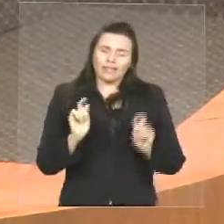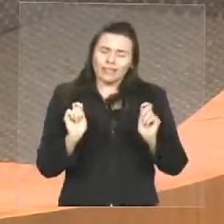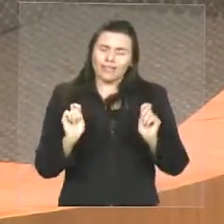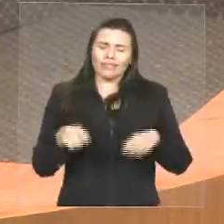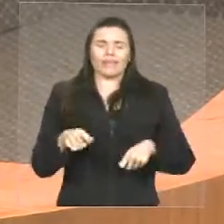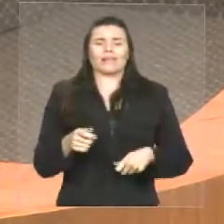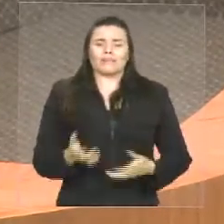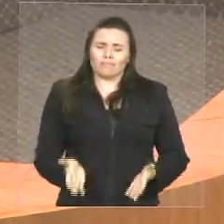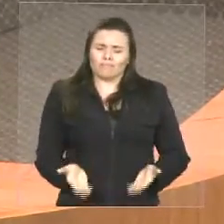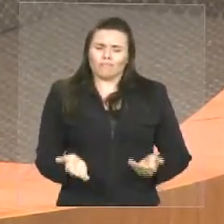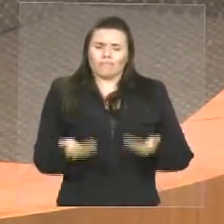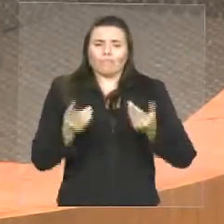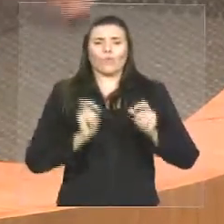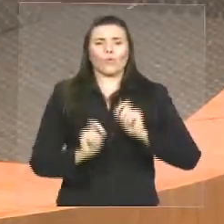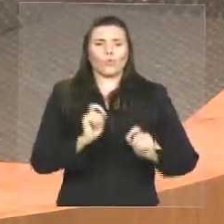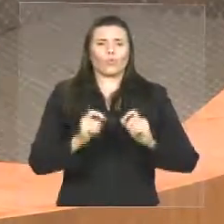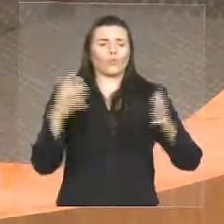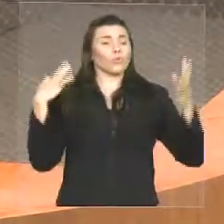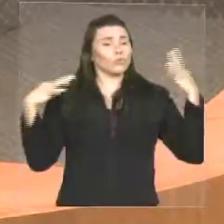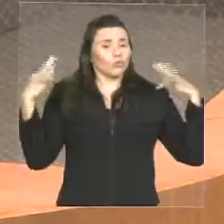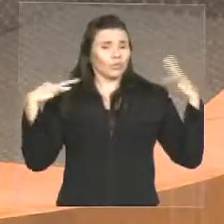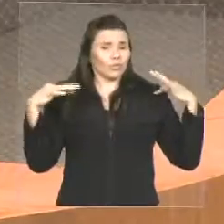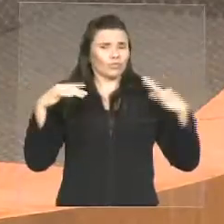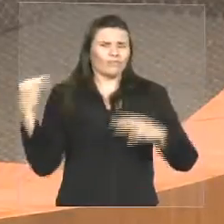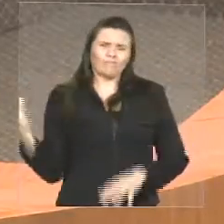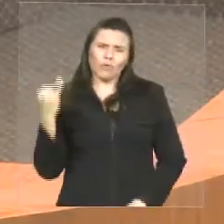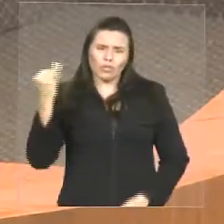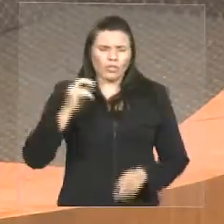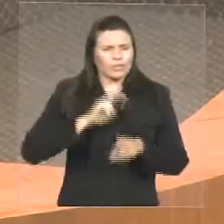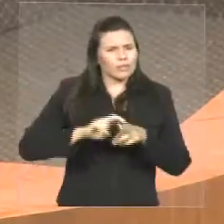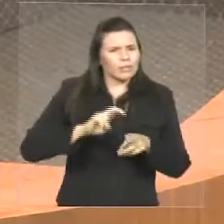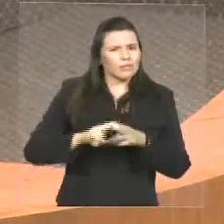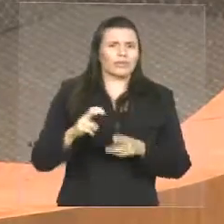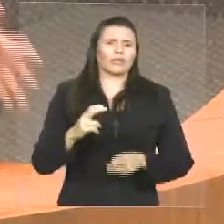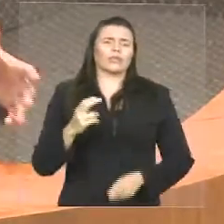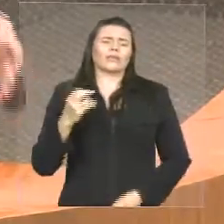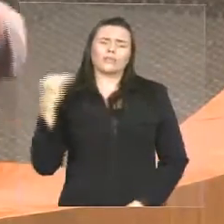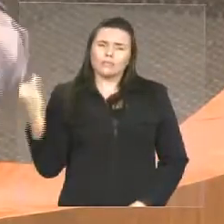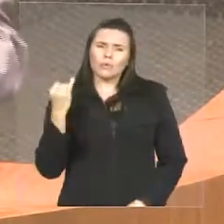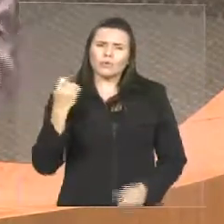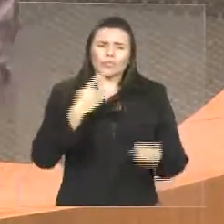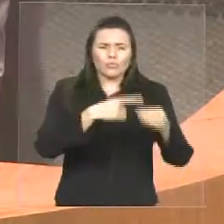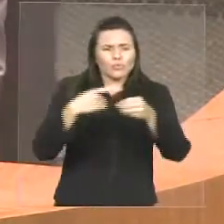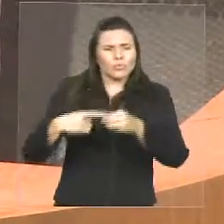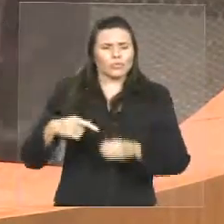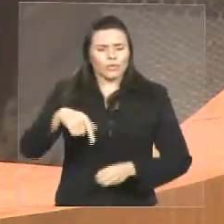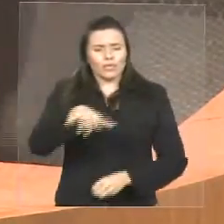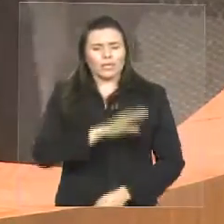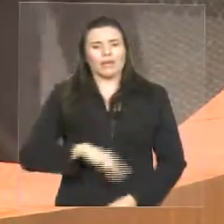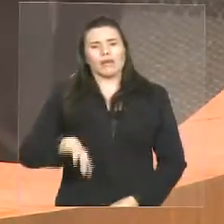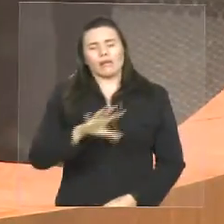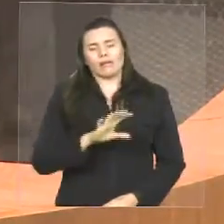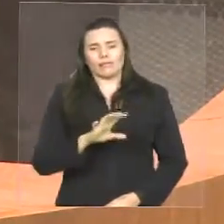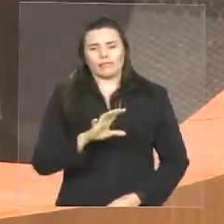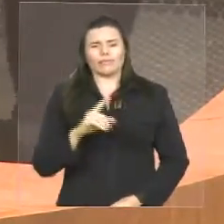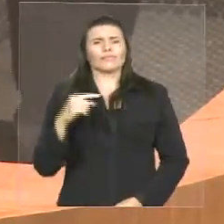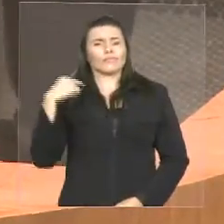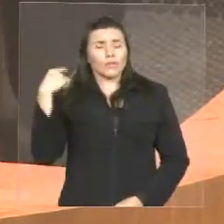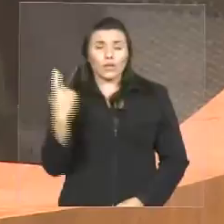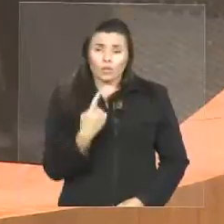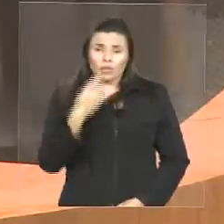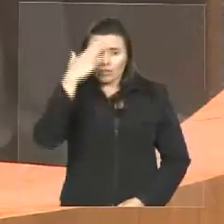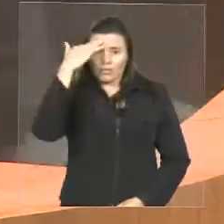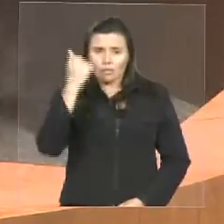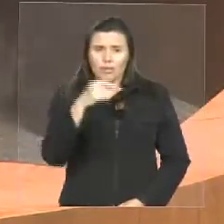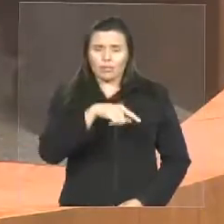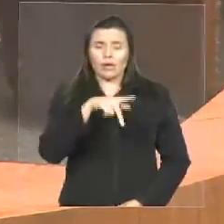muito importante para Santinês, é muito importante para os municípios da região, porque todos nós sabemos que Pindaré sempre foi a